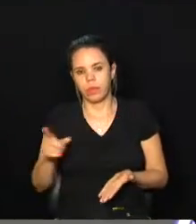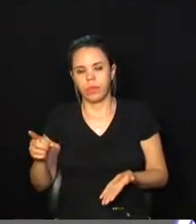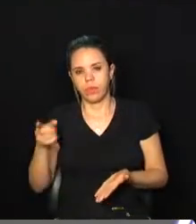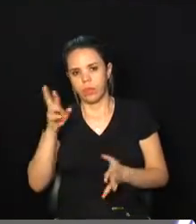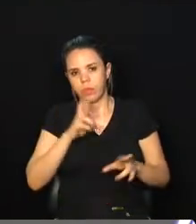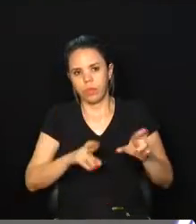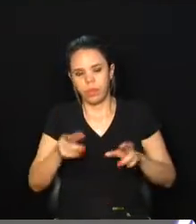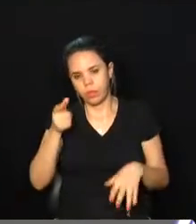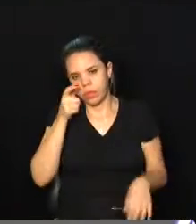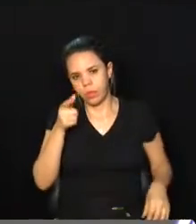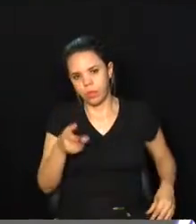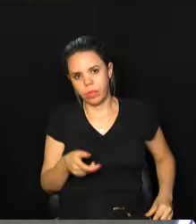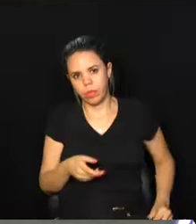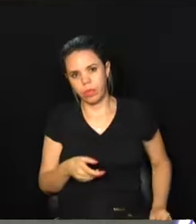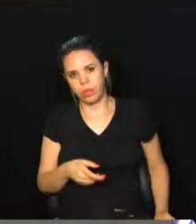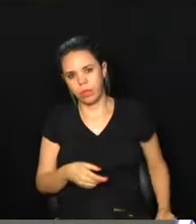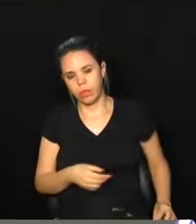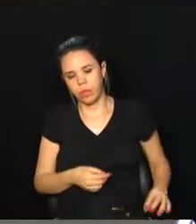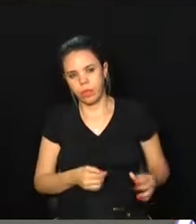WAVE, tem o